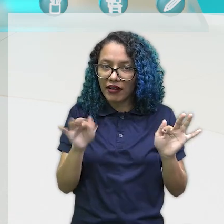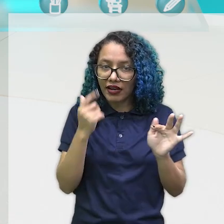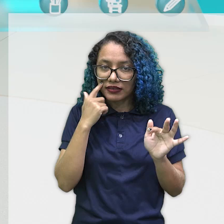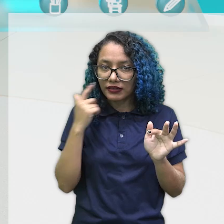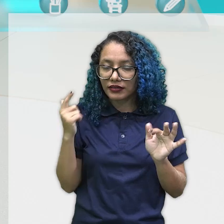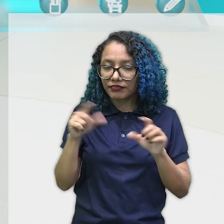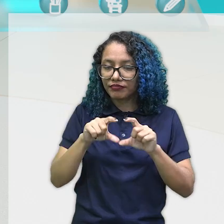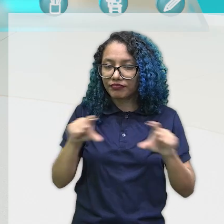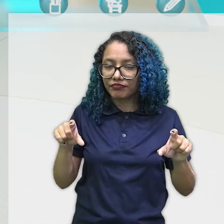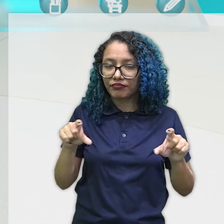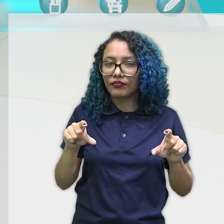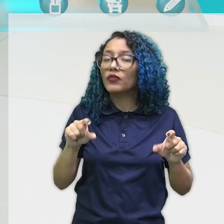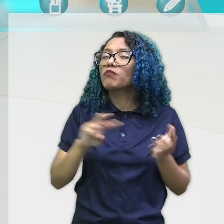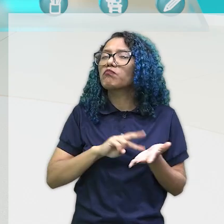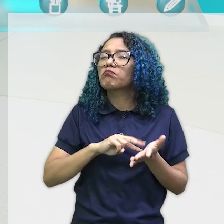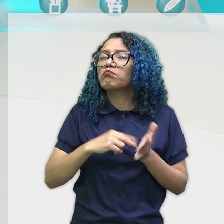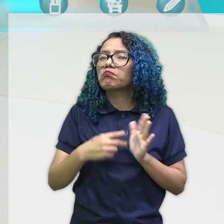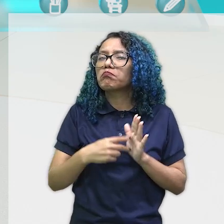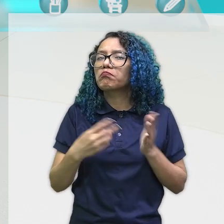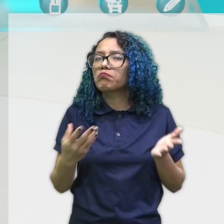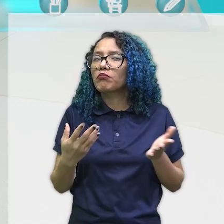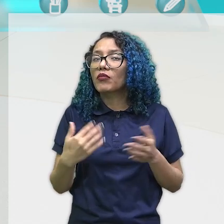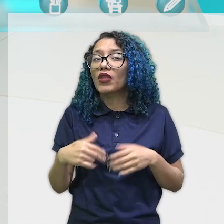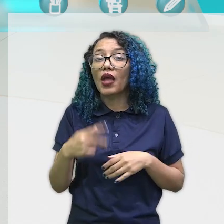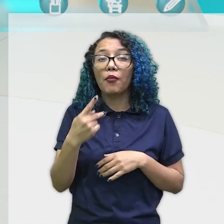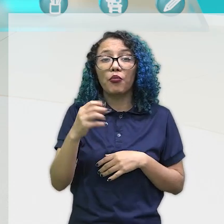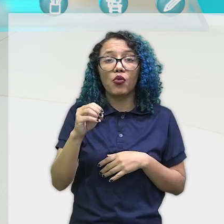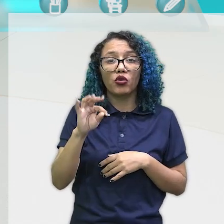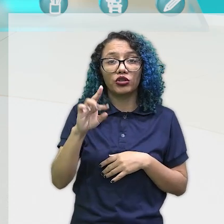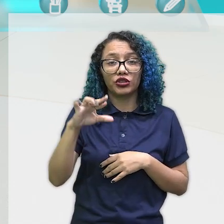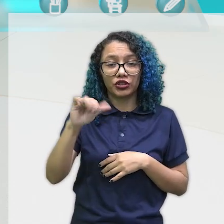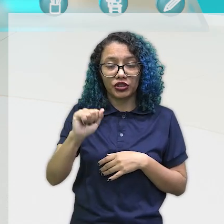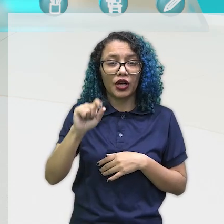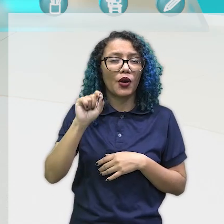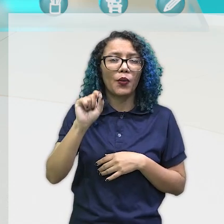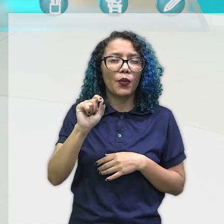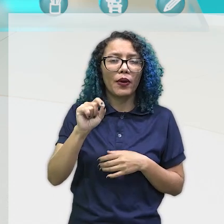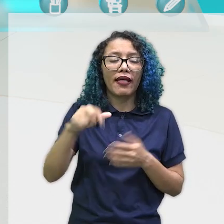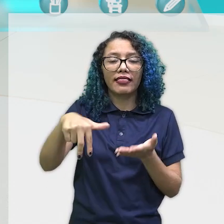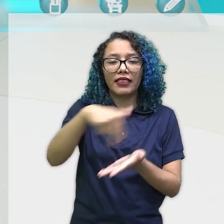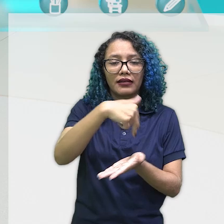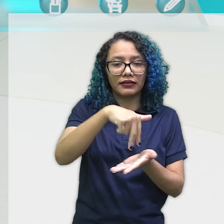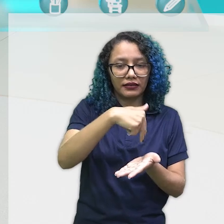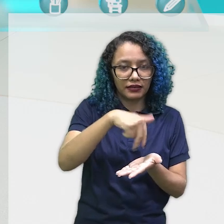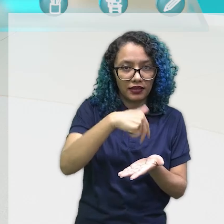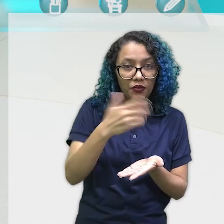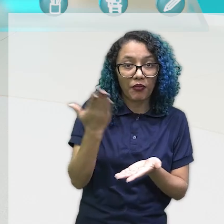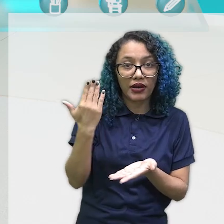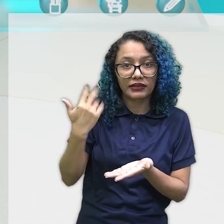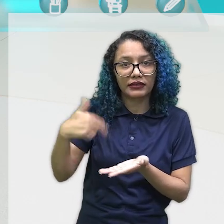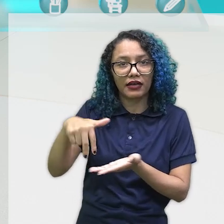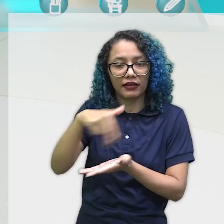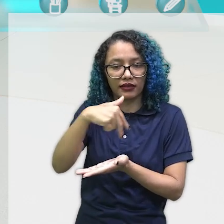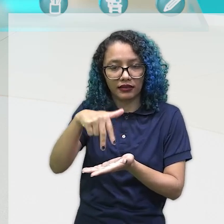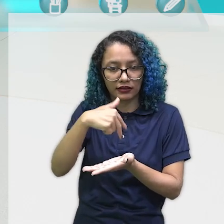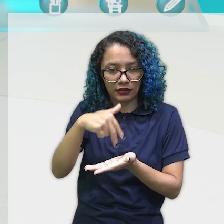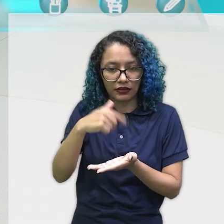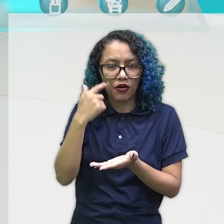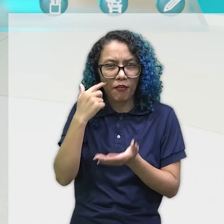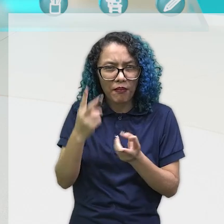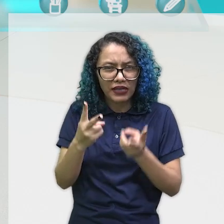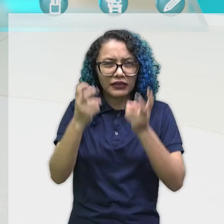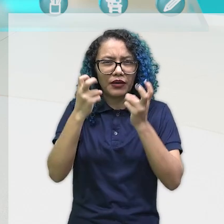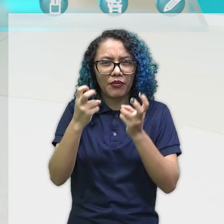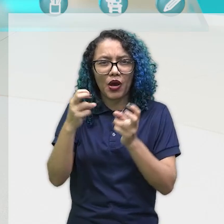estava dançando. Vocês estão vendo aí o passado do verbo to be was, mais o ing aí no final do verbo,